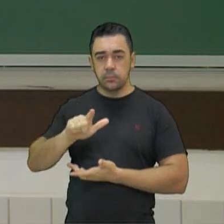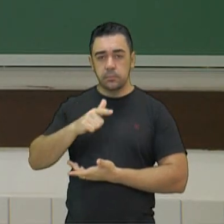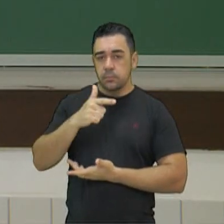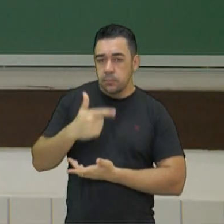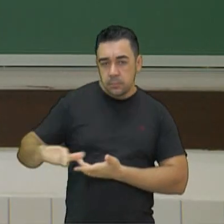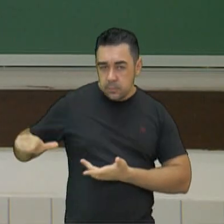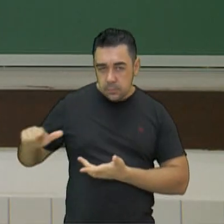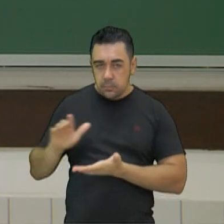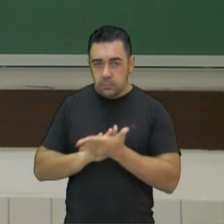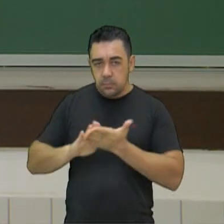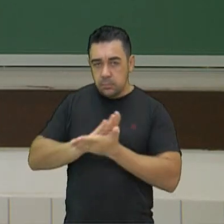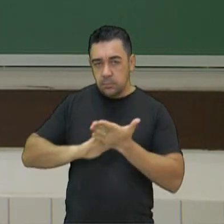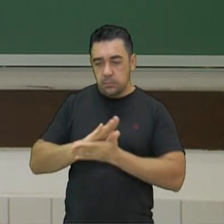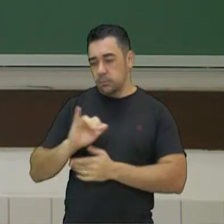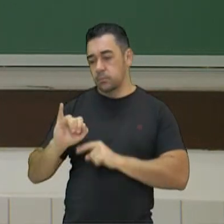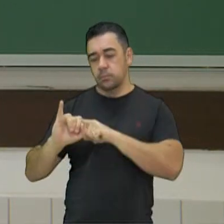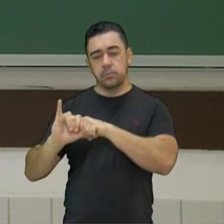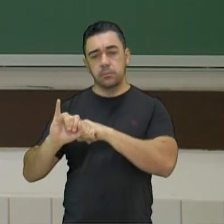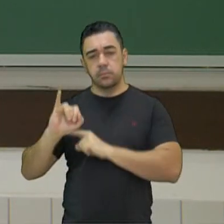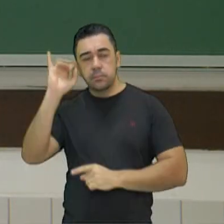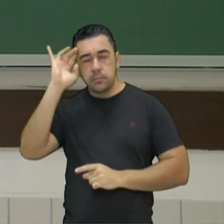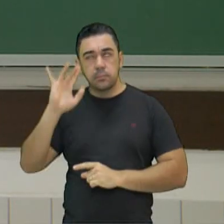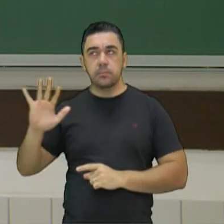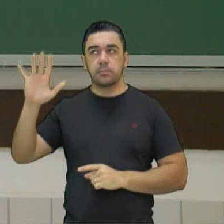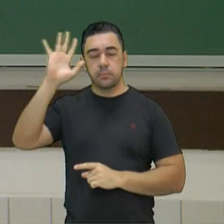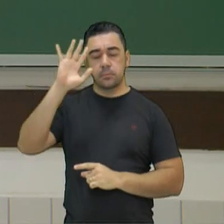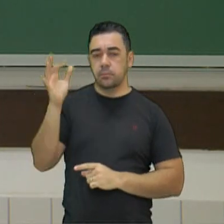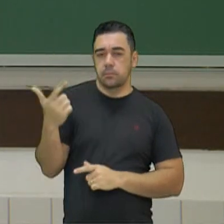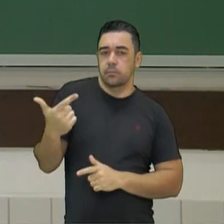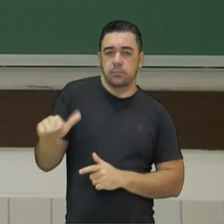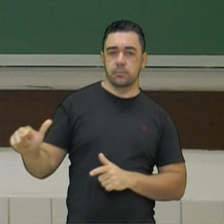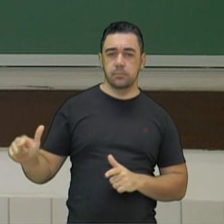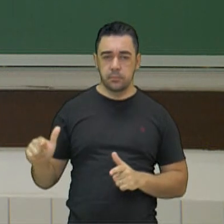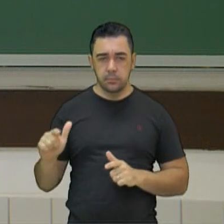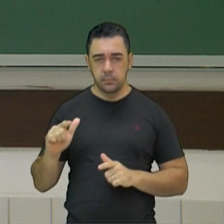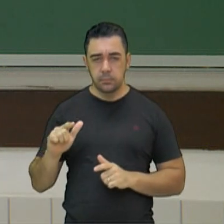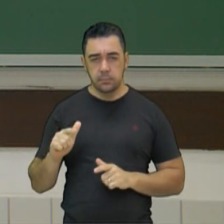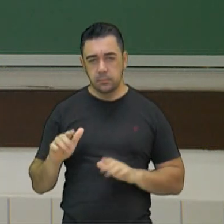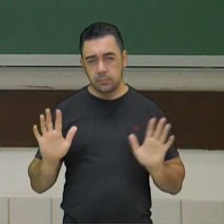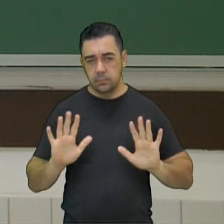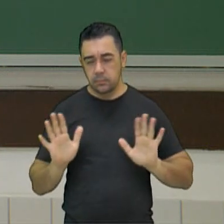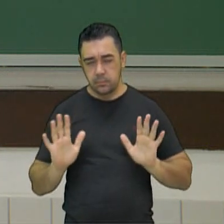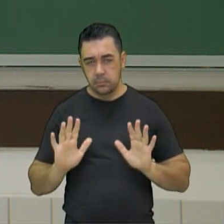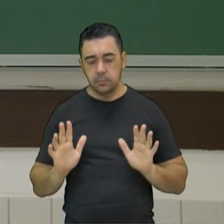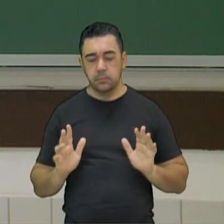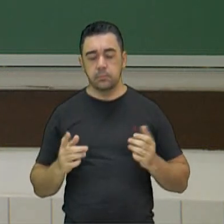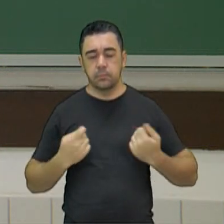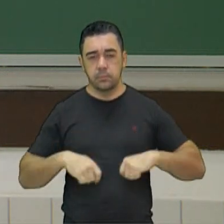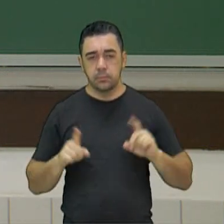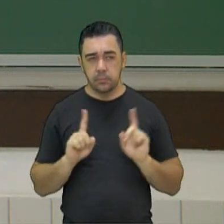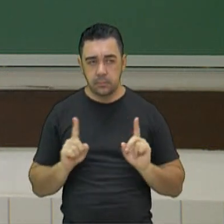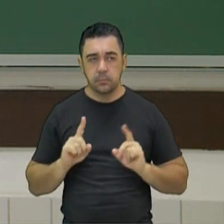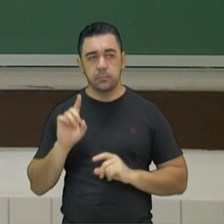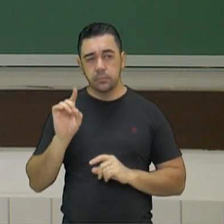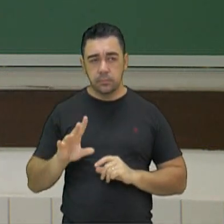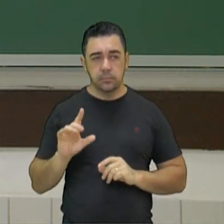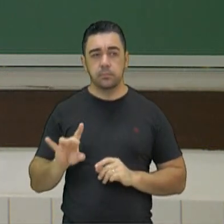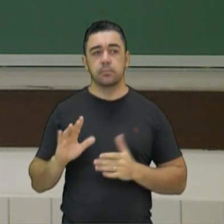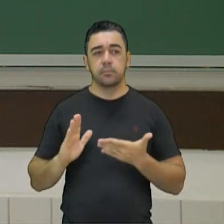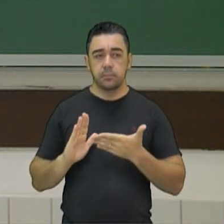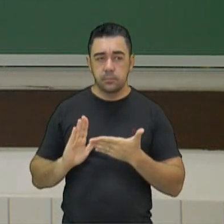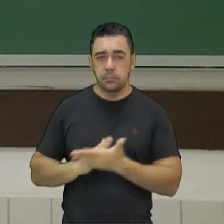a parte imaginária. Não tem unidade imaginária e nem a parte imaginária no número complexo. É somente um